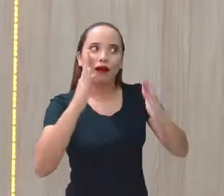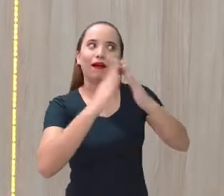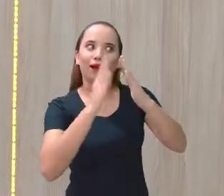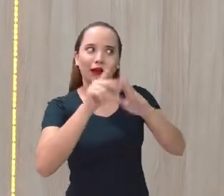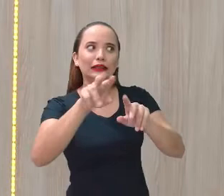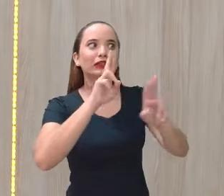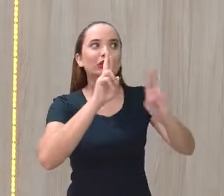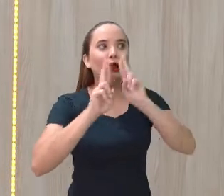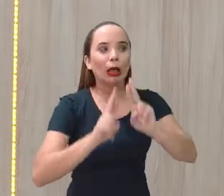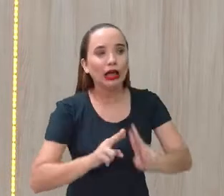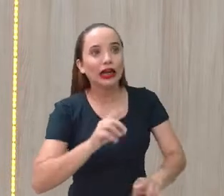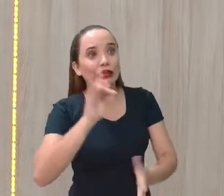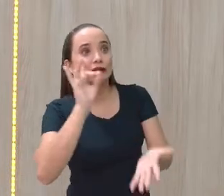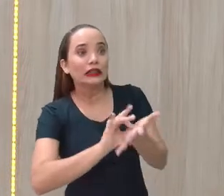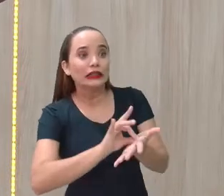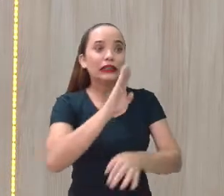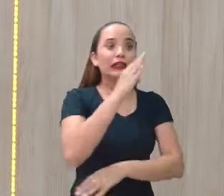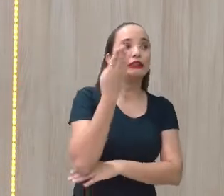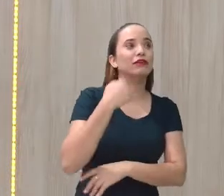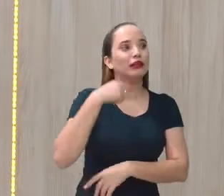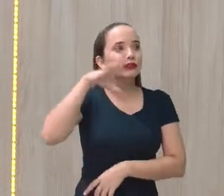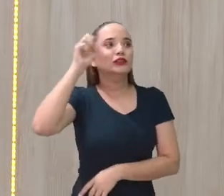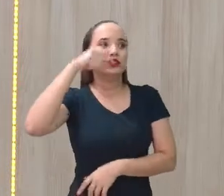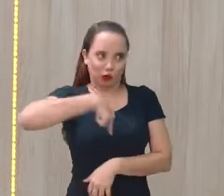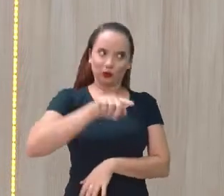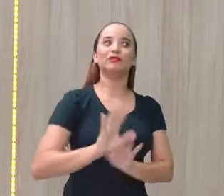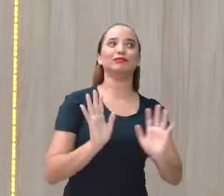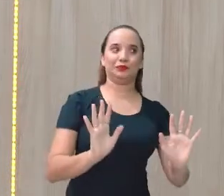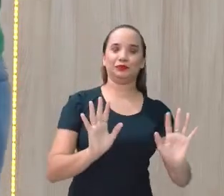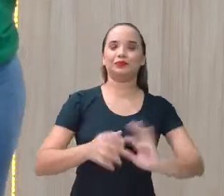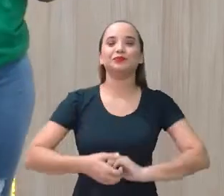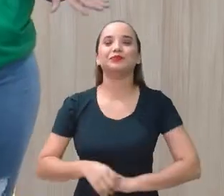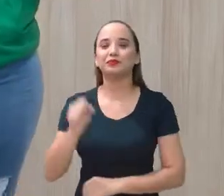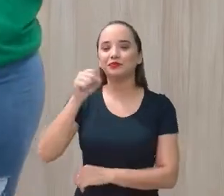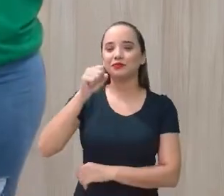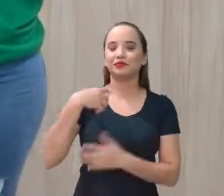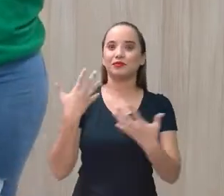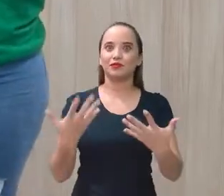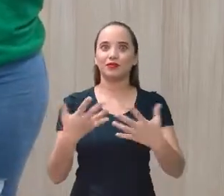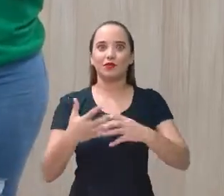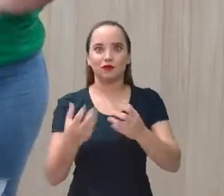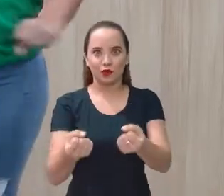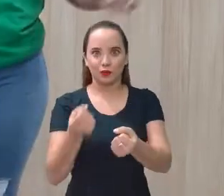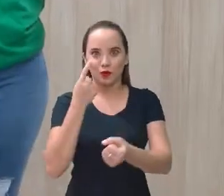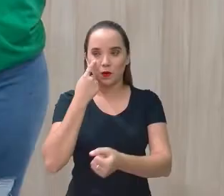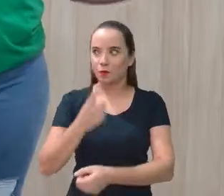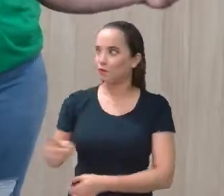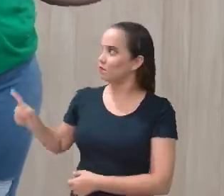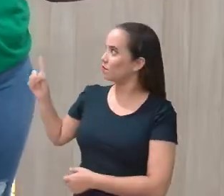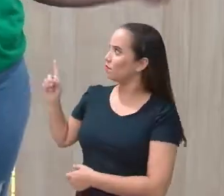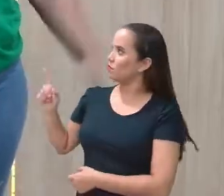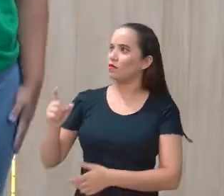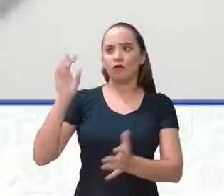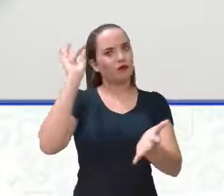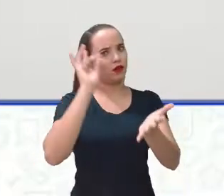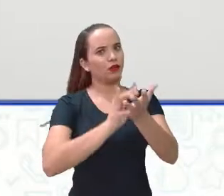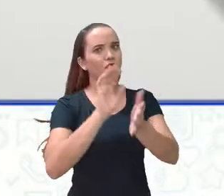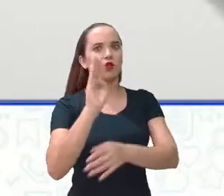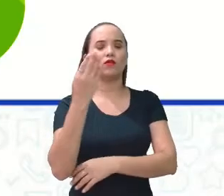falando verdadeiro ou falso, e a gente escuta daqui. Então, bora lá. Isso é verdadeiro ou isso é